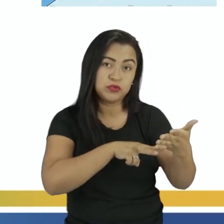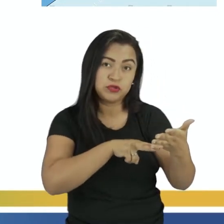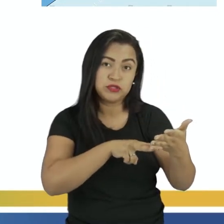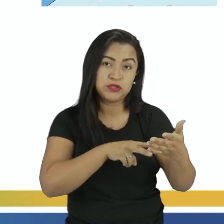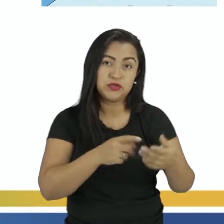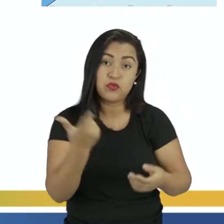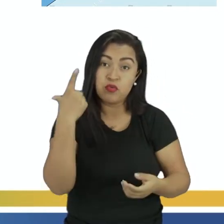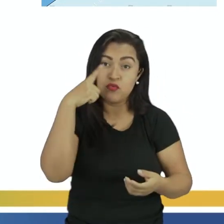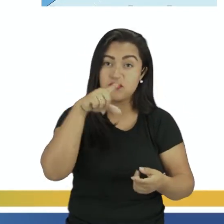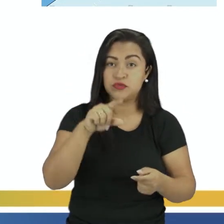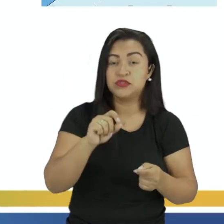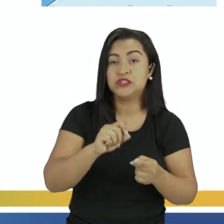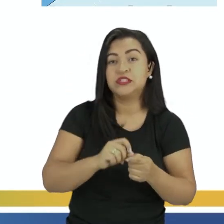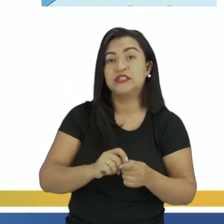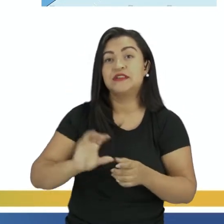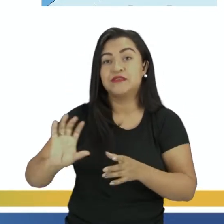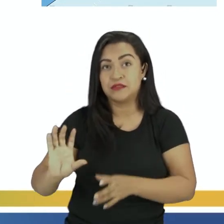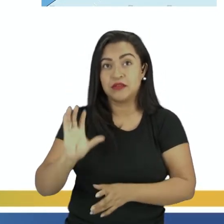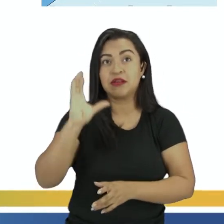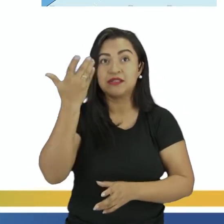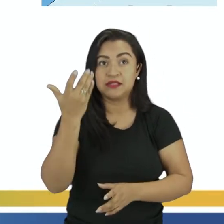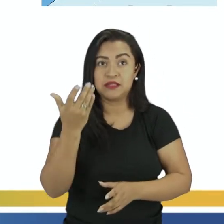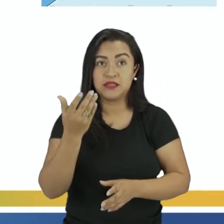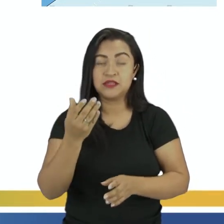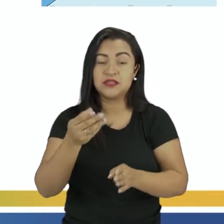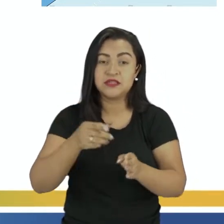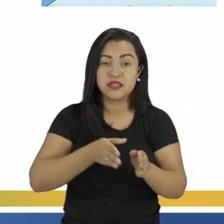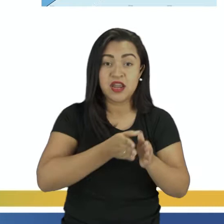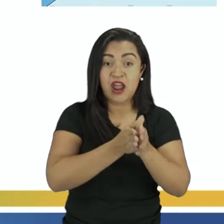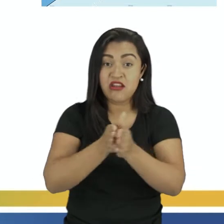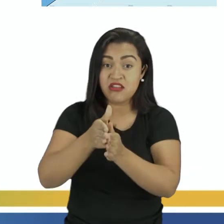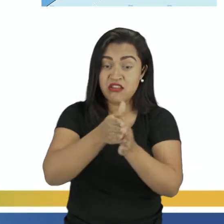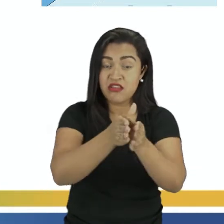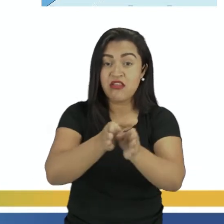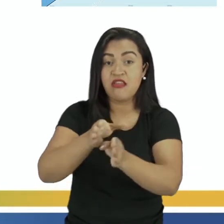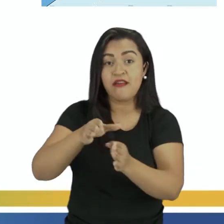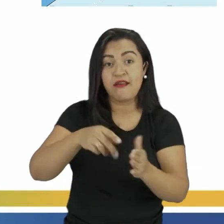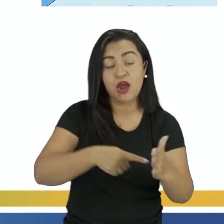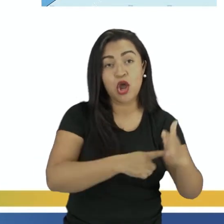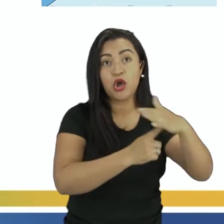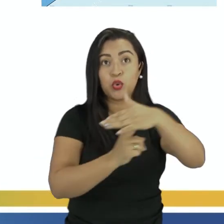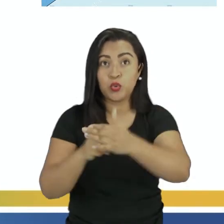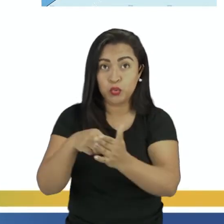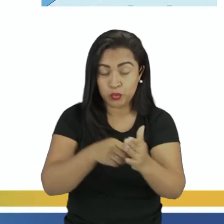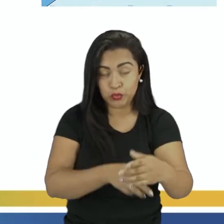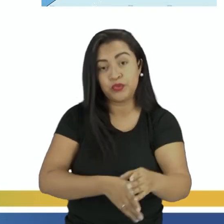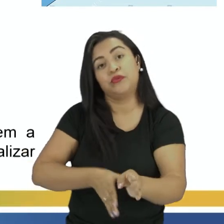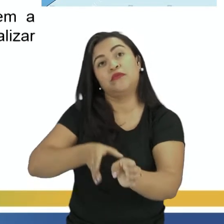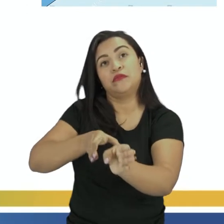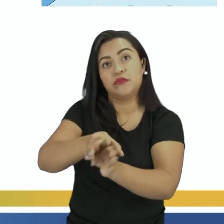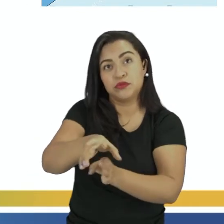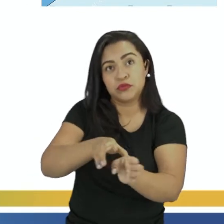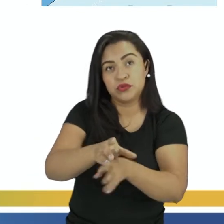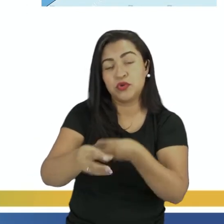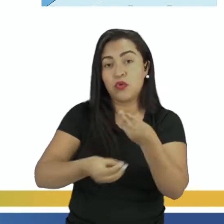ação, guiando os passos e explicando como proceder, tá bom? O que mais?